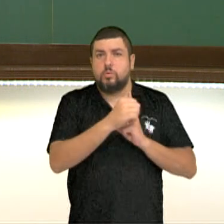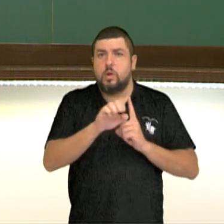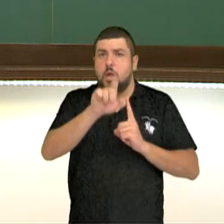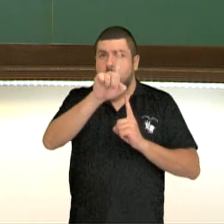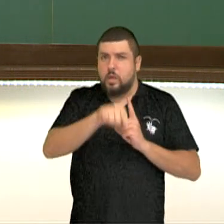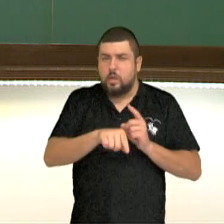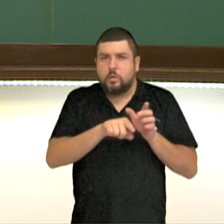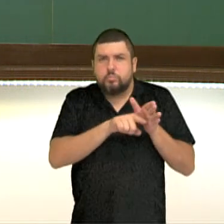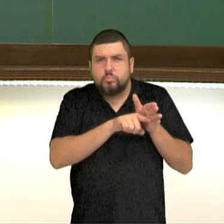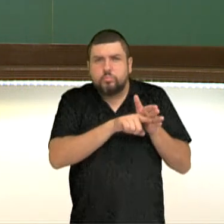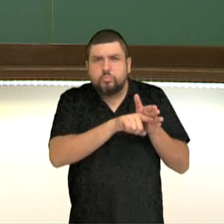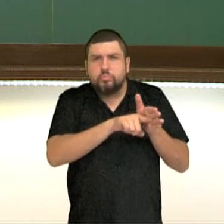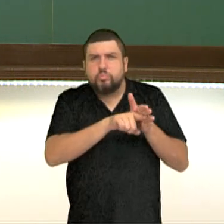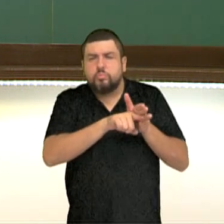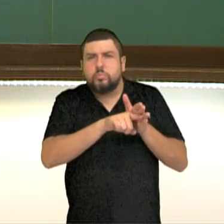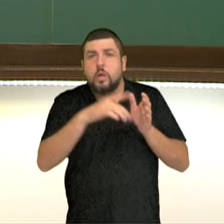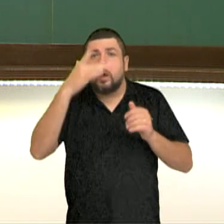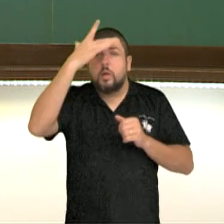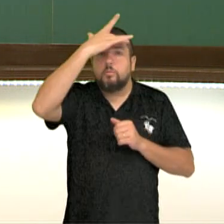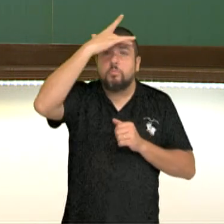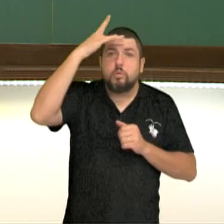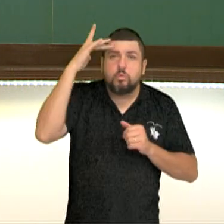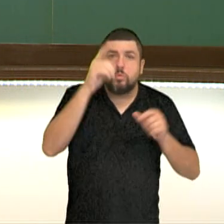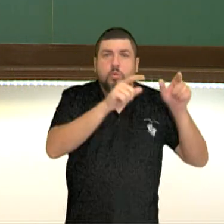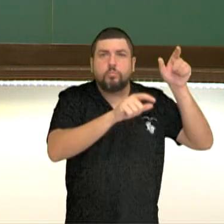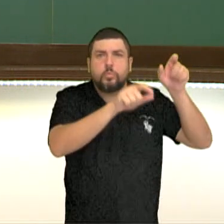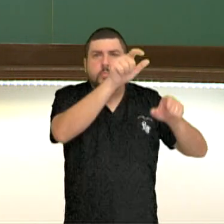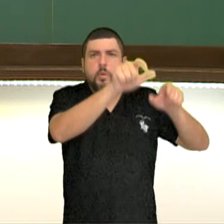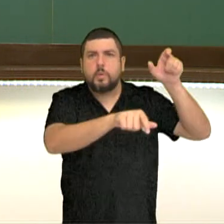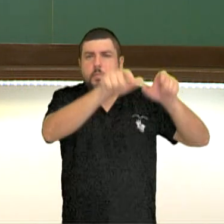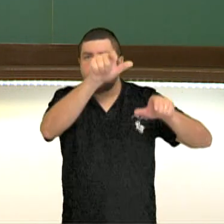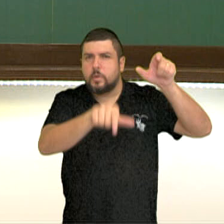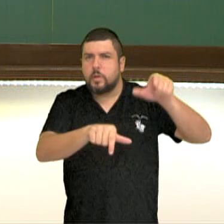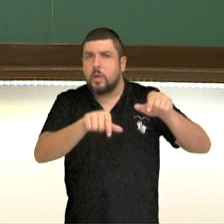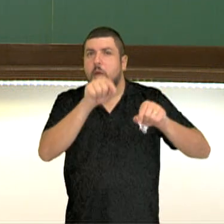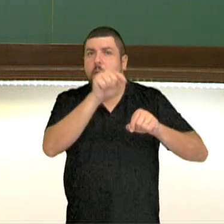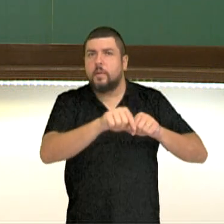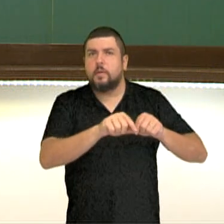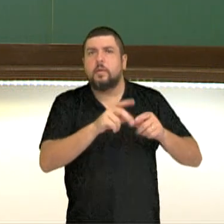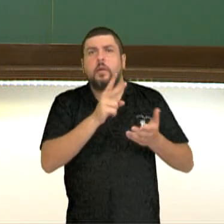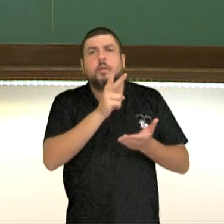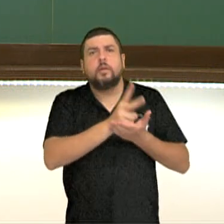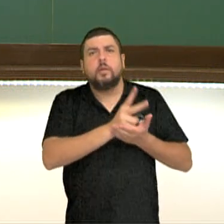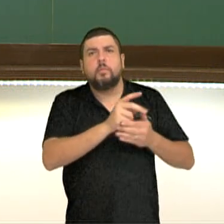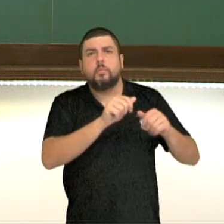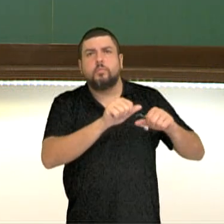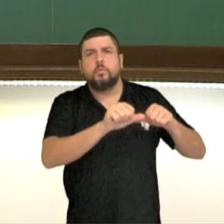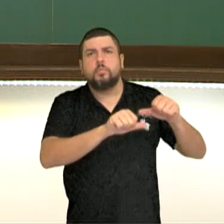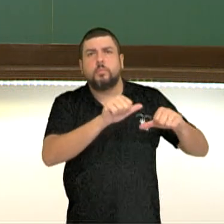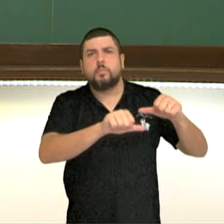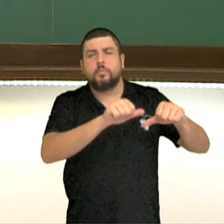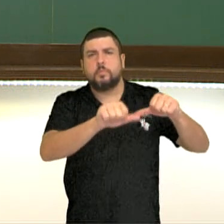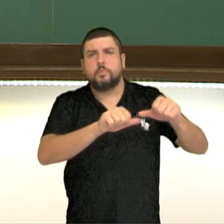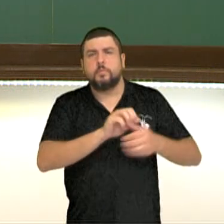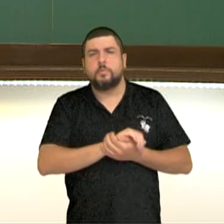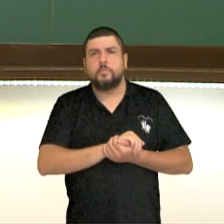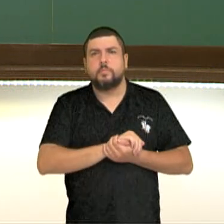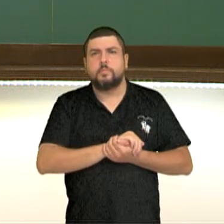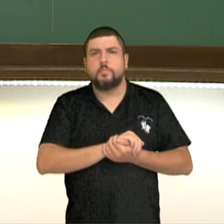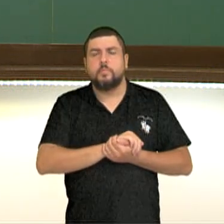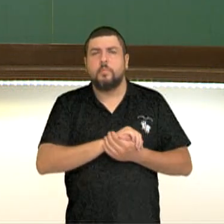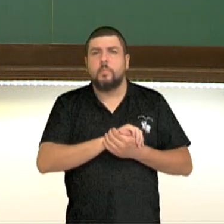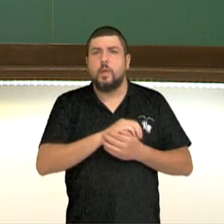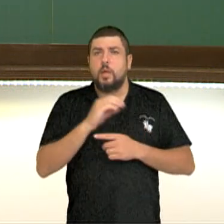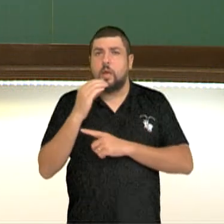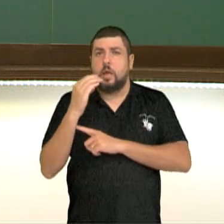e indivíduos e cidadãos que estão em constante movimento. As ciências sociais, nesse sentido, eles acabam tendo um caráter um